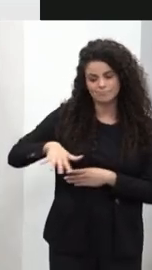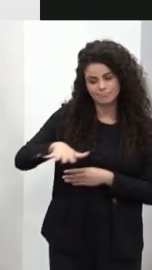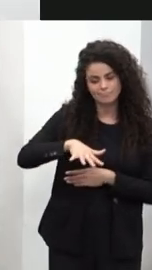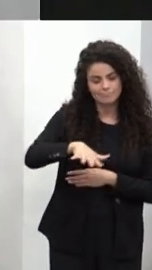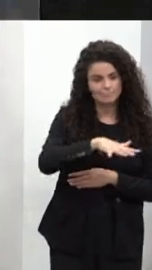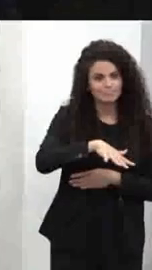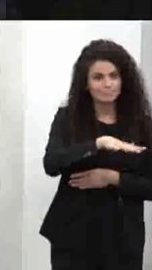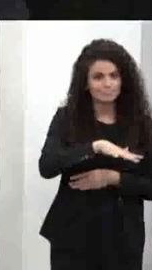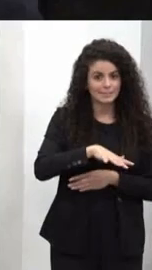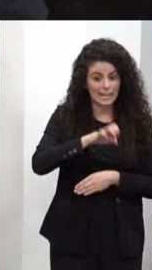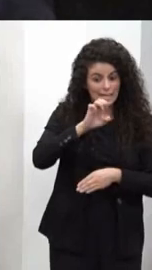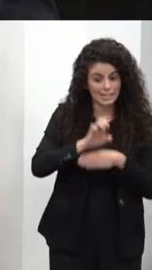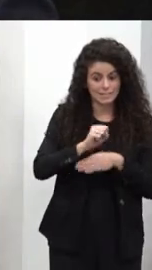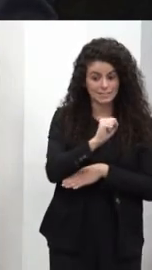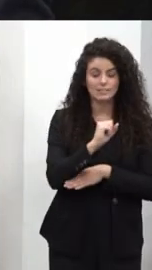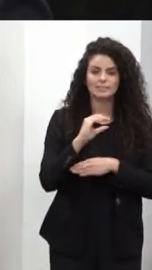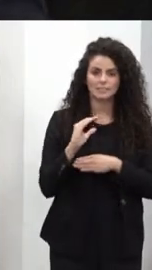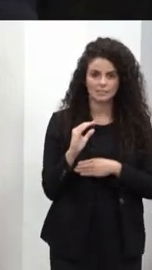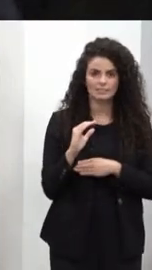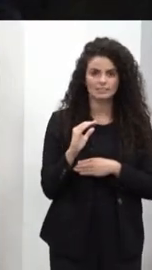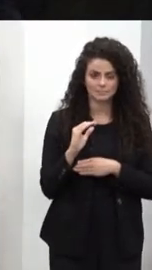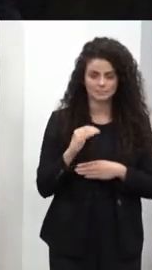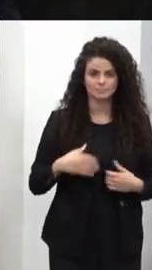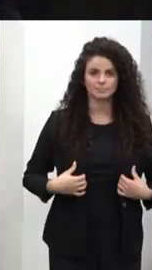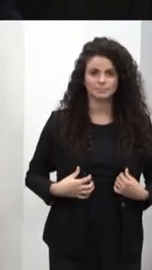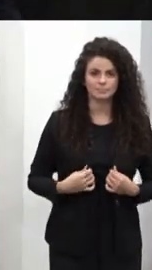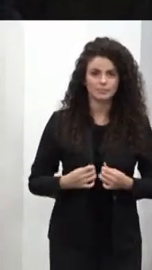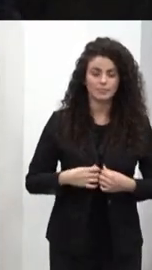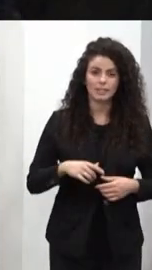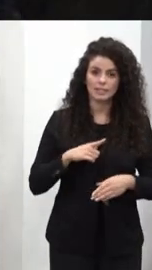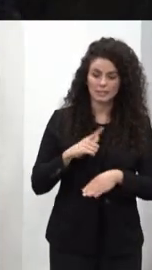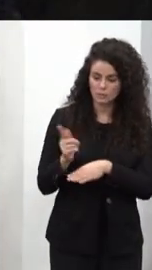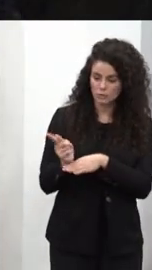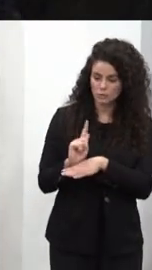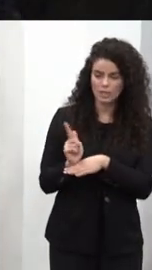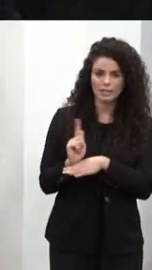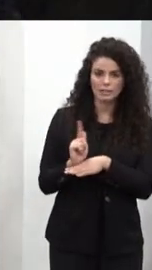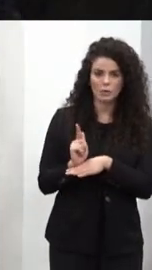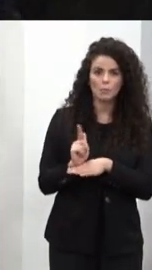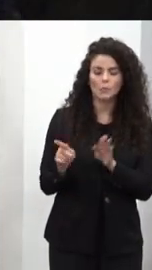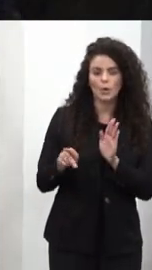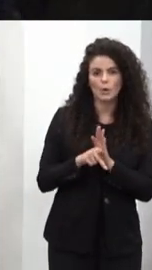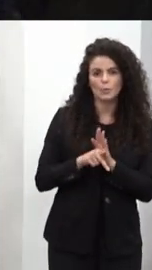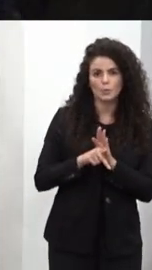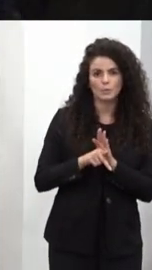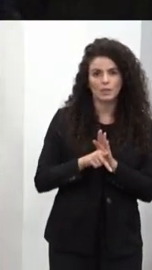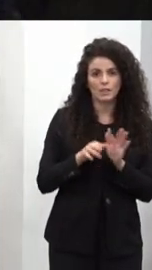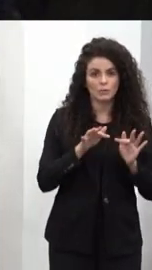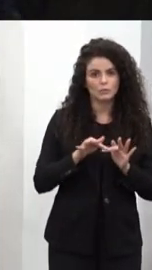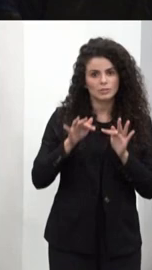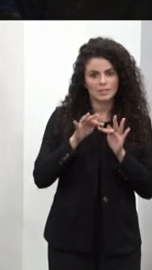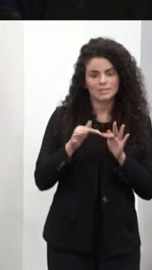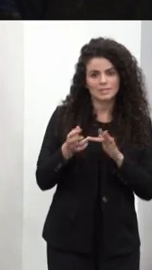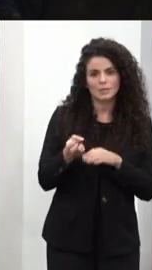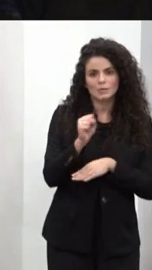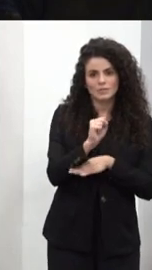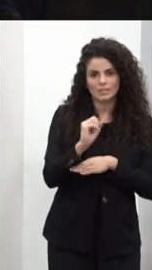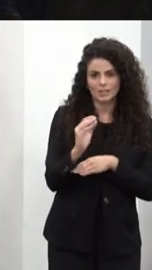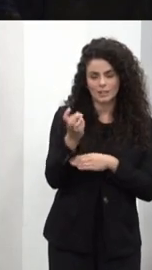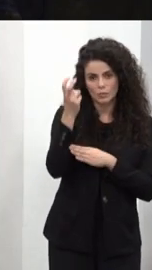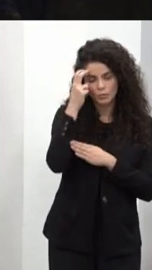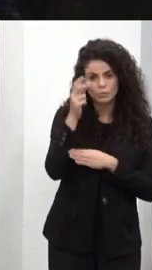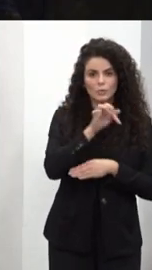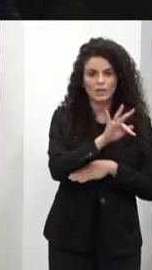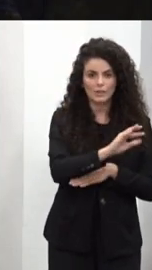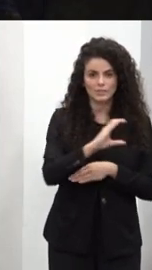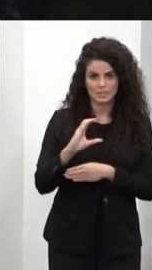de Santa Catarina no Estado de Santa Catarina que serão geridos pela Fundação Catarinense de cultura e por todos aqueles que estiverem participando disso incluindo